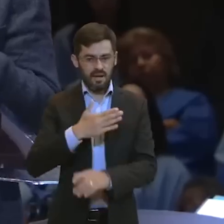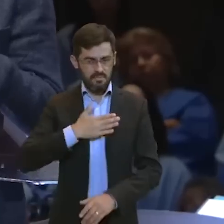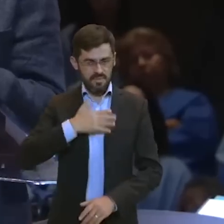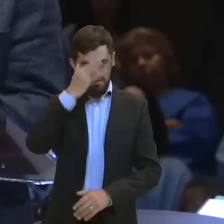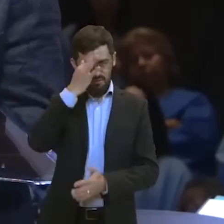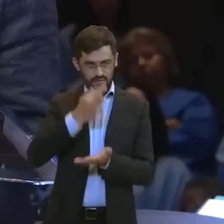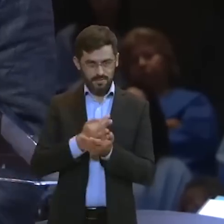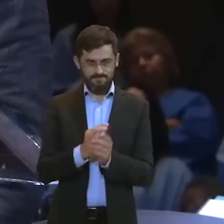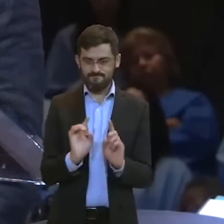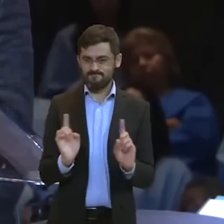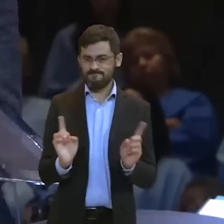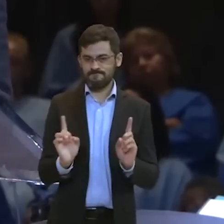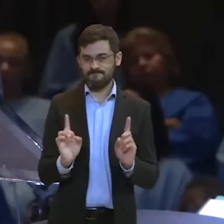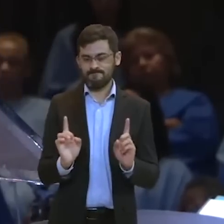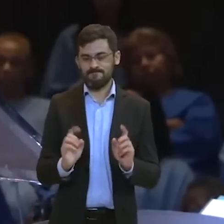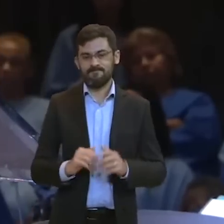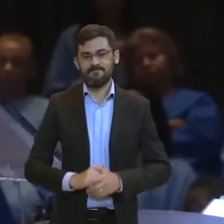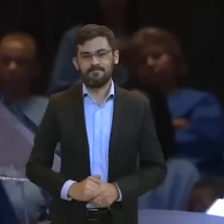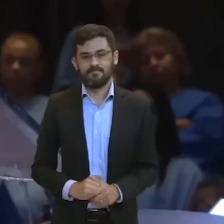fé.